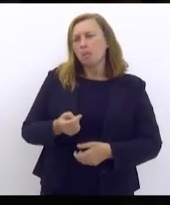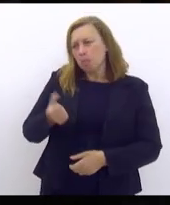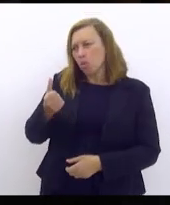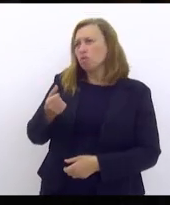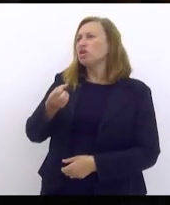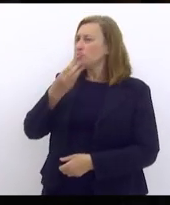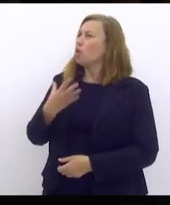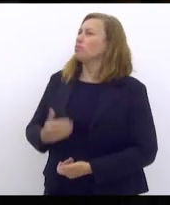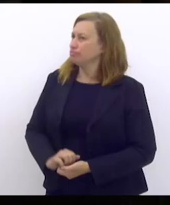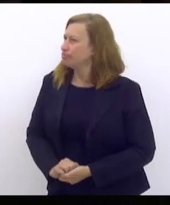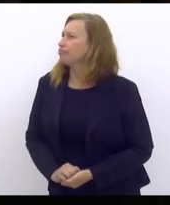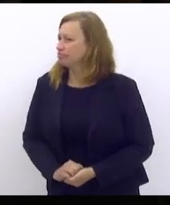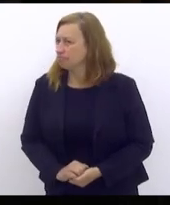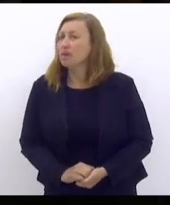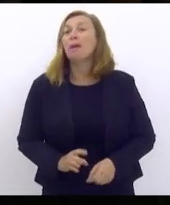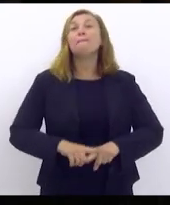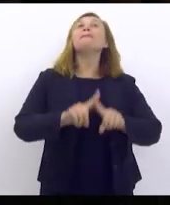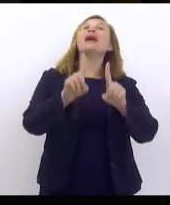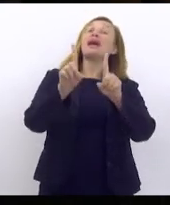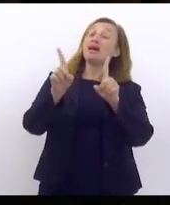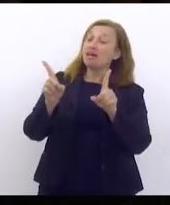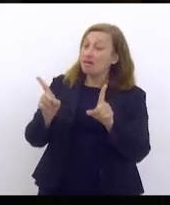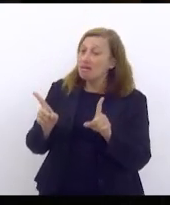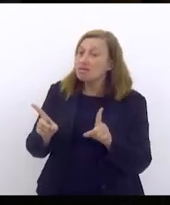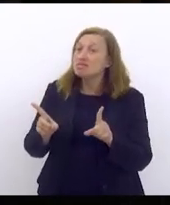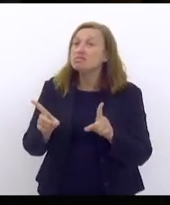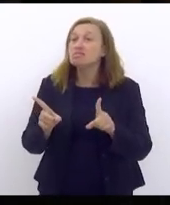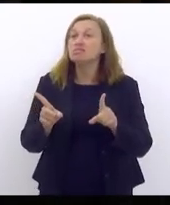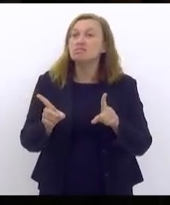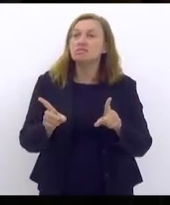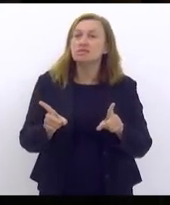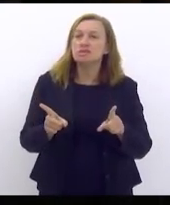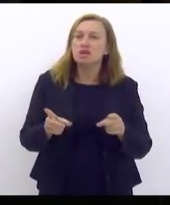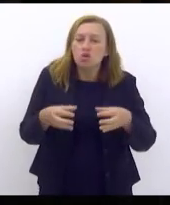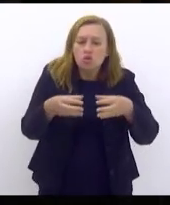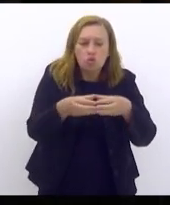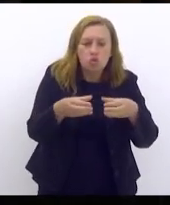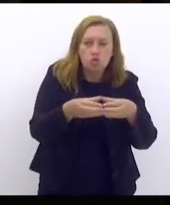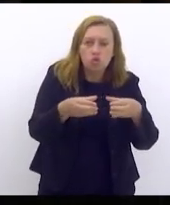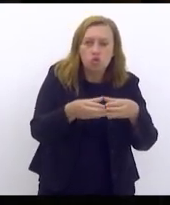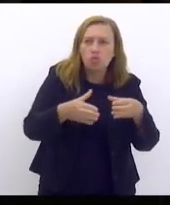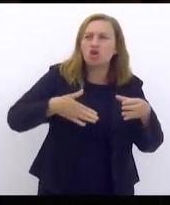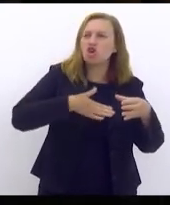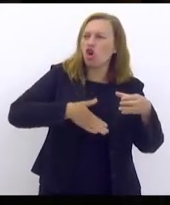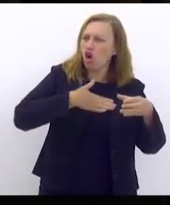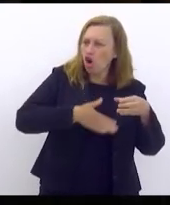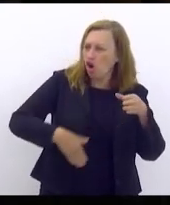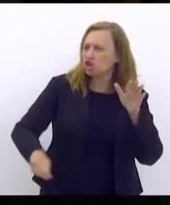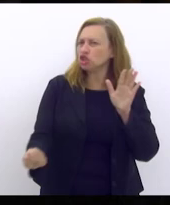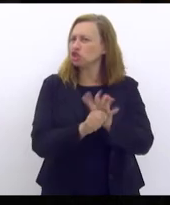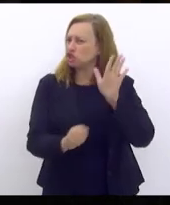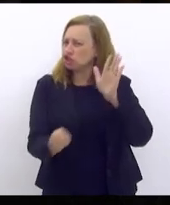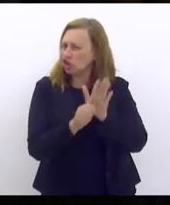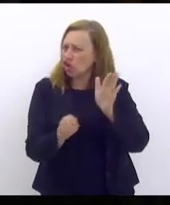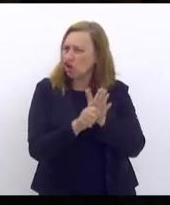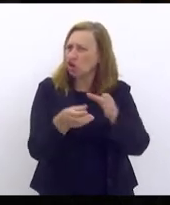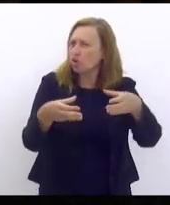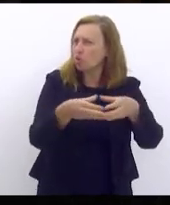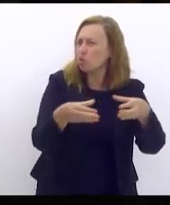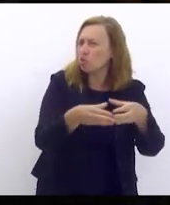poucos, mas eles são a bancada da droga, eles são a bancada